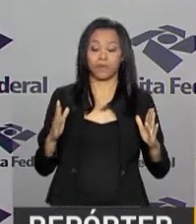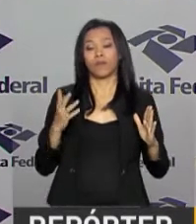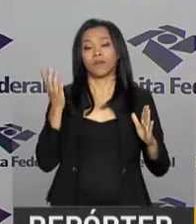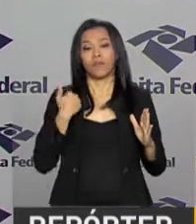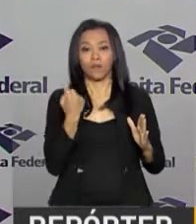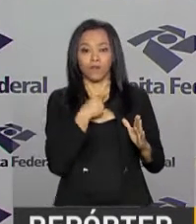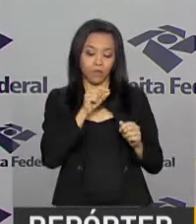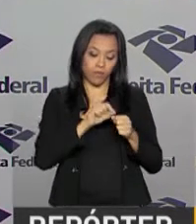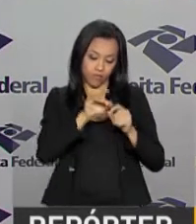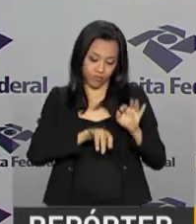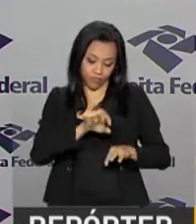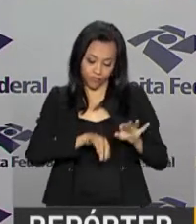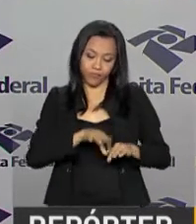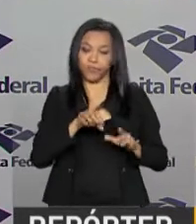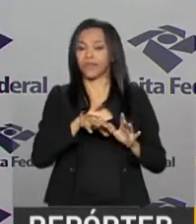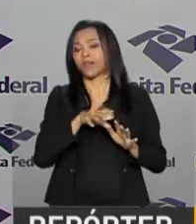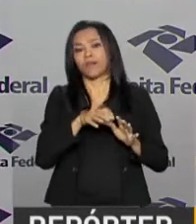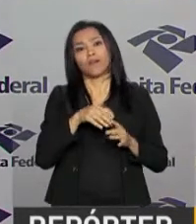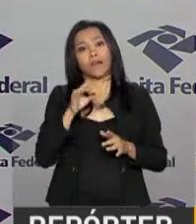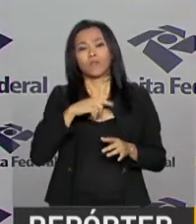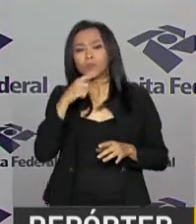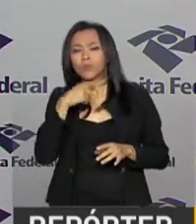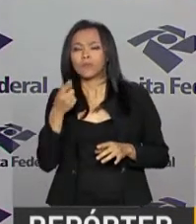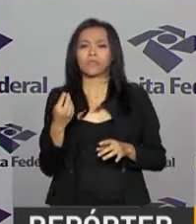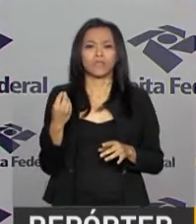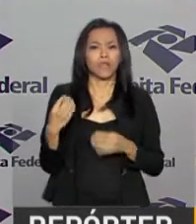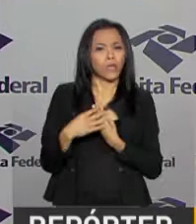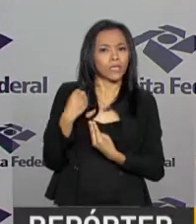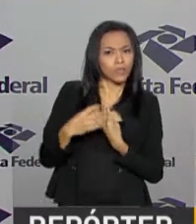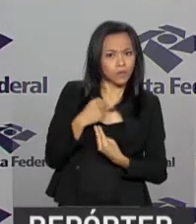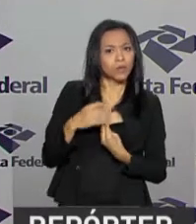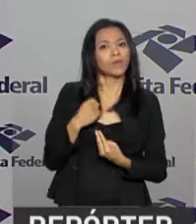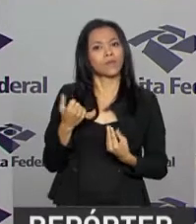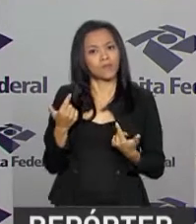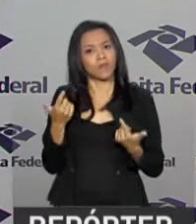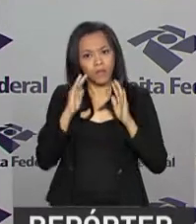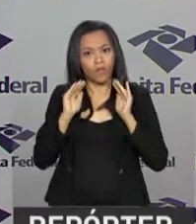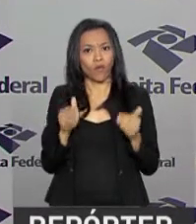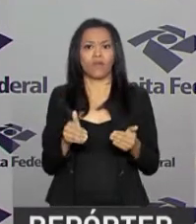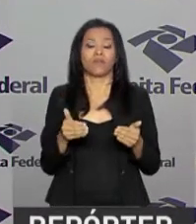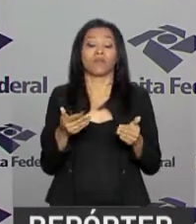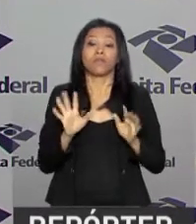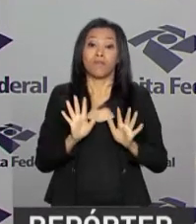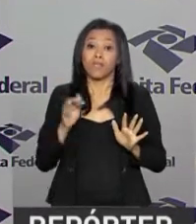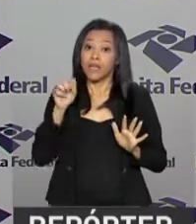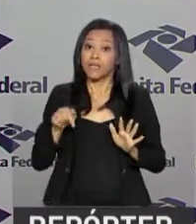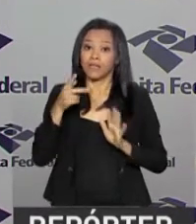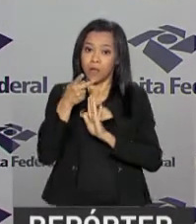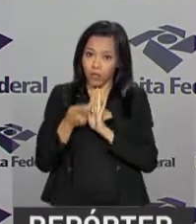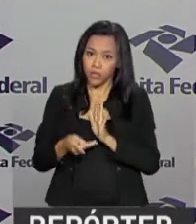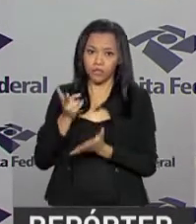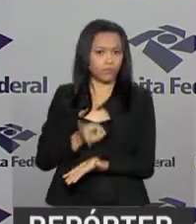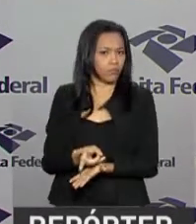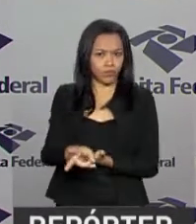imposto e renda as dúvidas e as orientações acabam sendo concentradas neste assunto mas este projeto é um projeto permanente